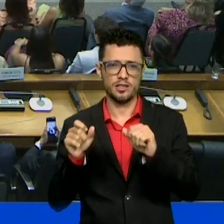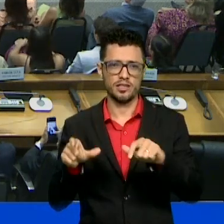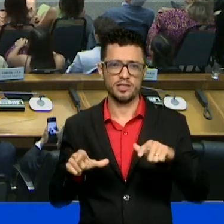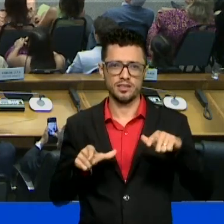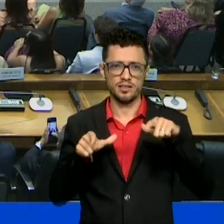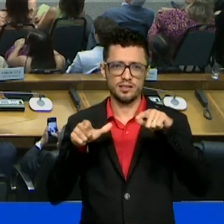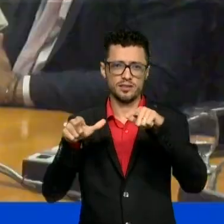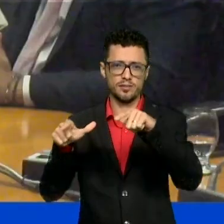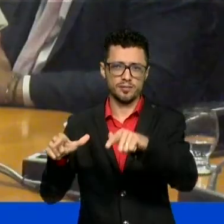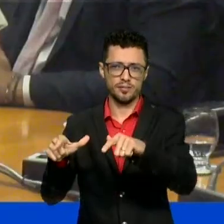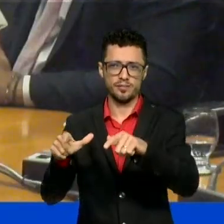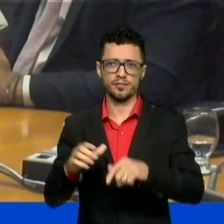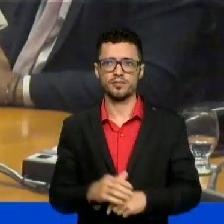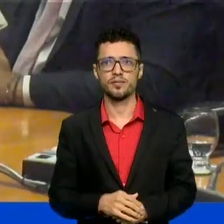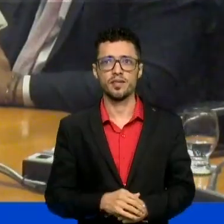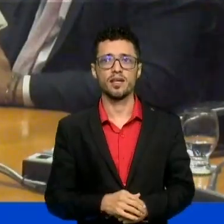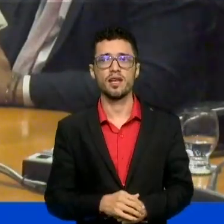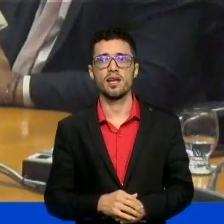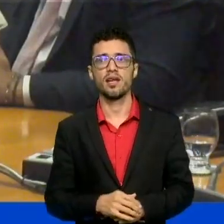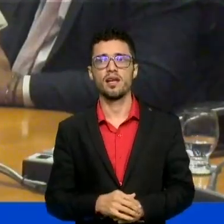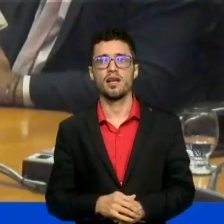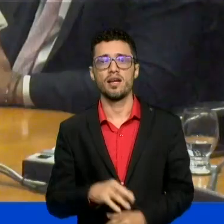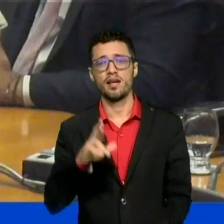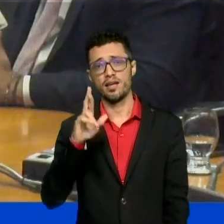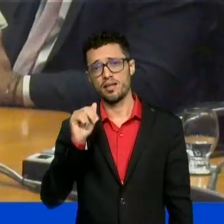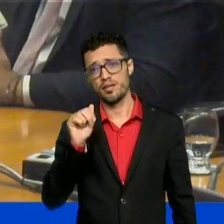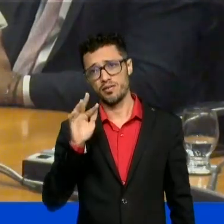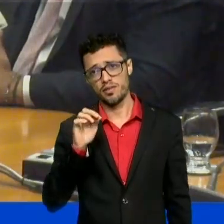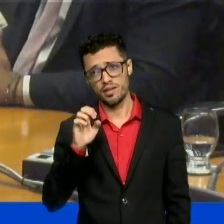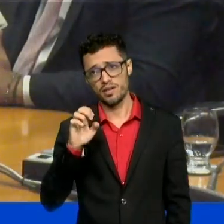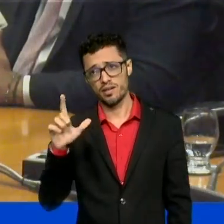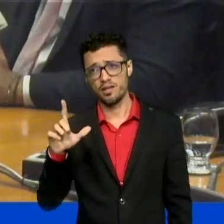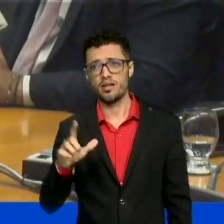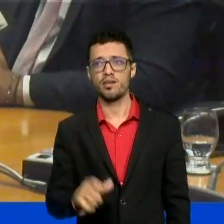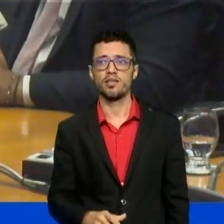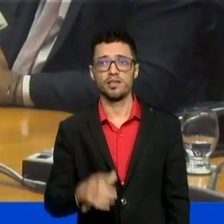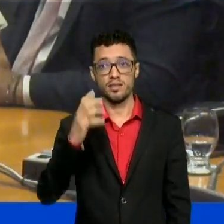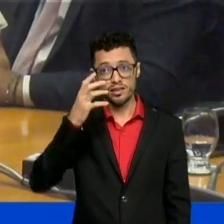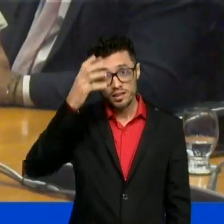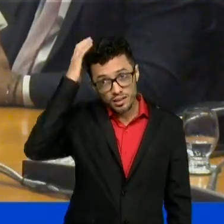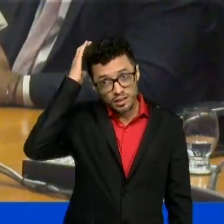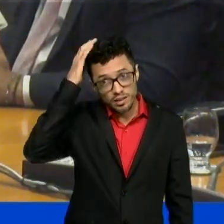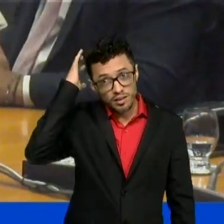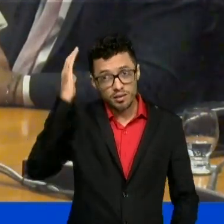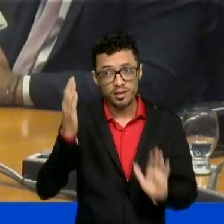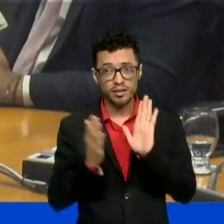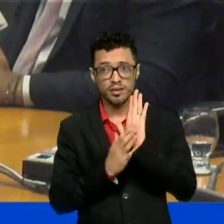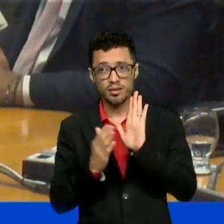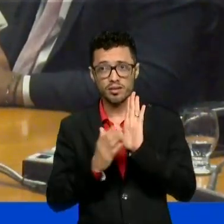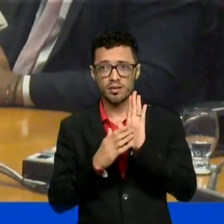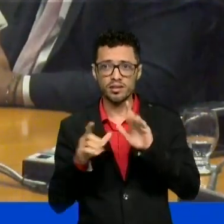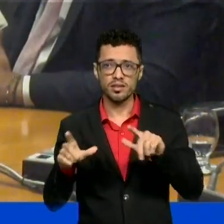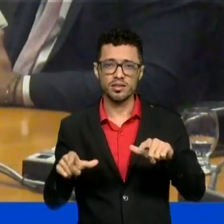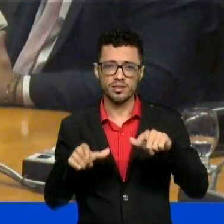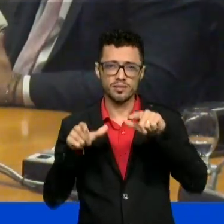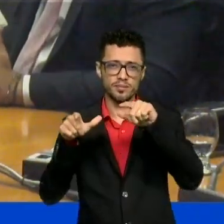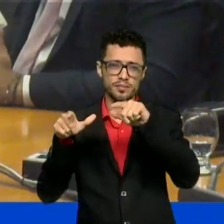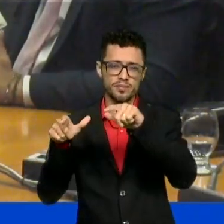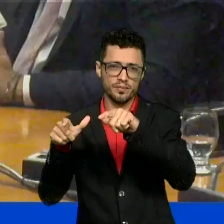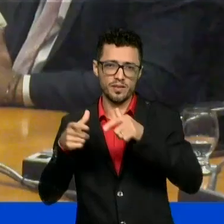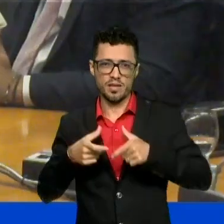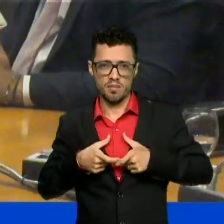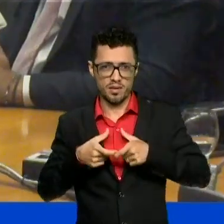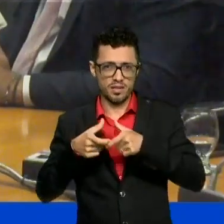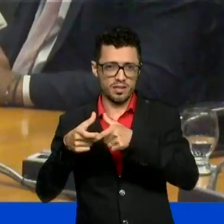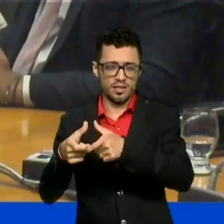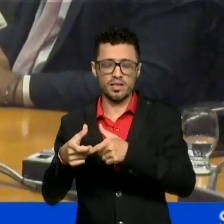Rafael e Neto Evangelista, pela proposição desta homenagem, e agradecer aos demais